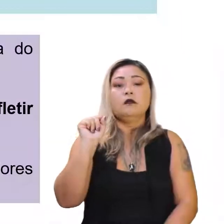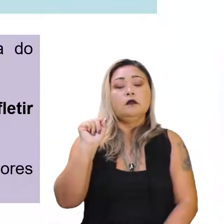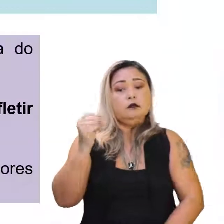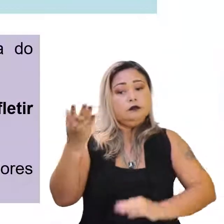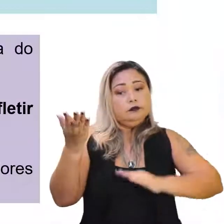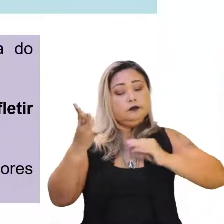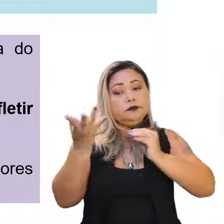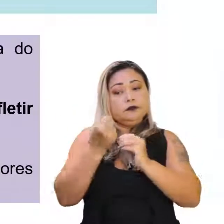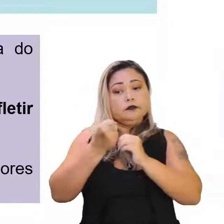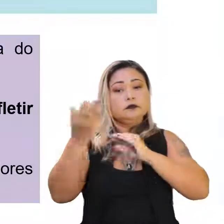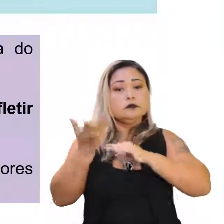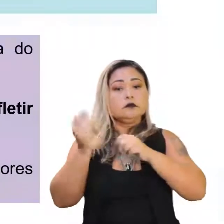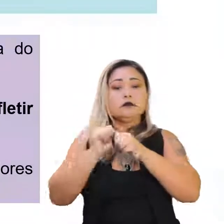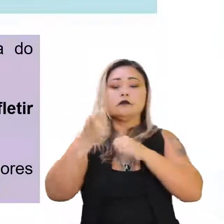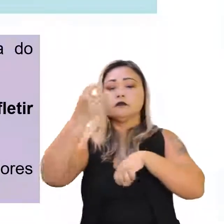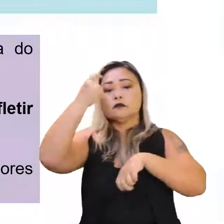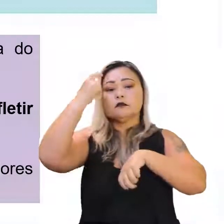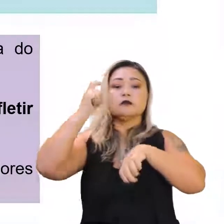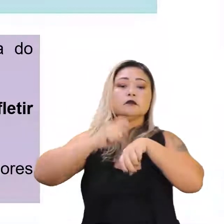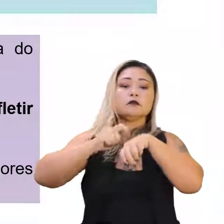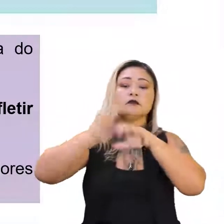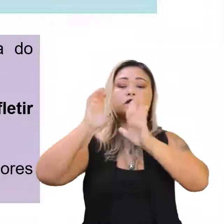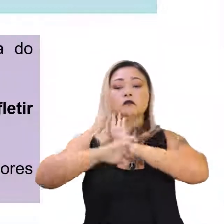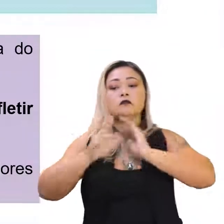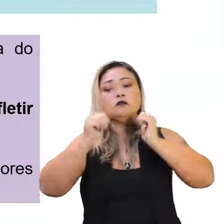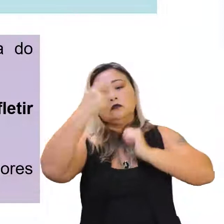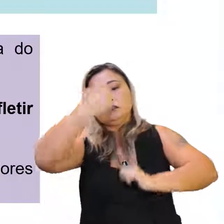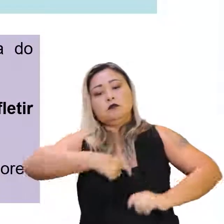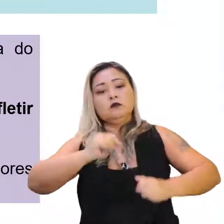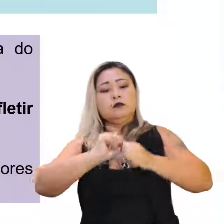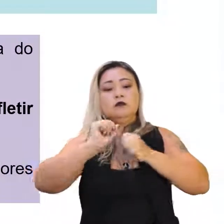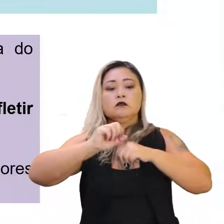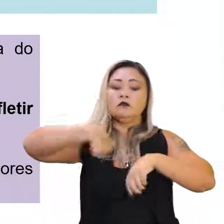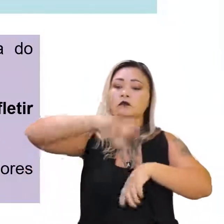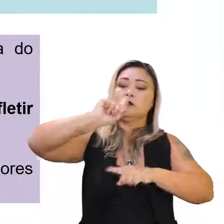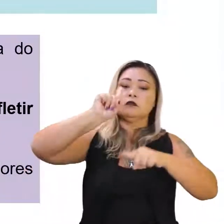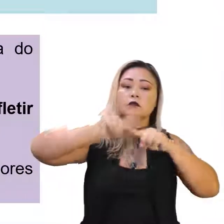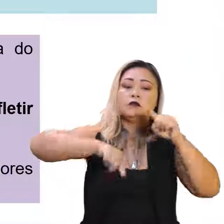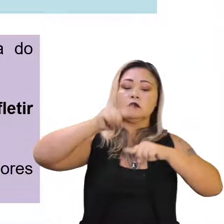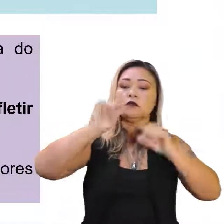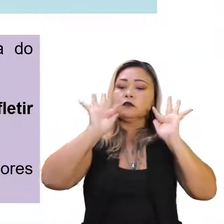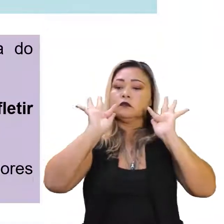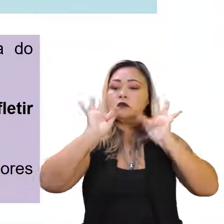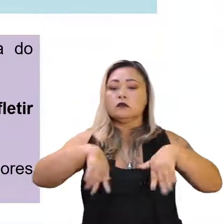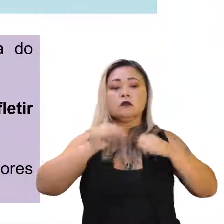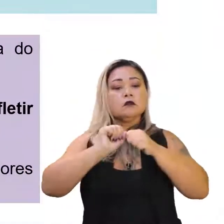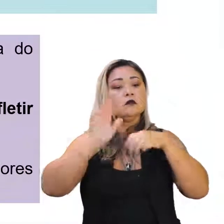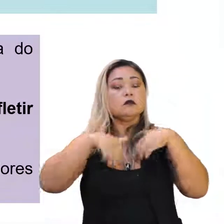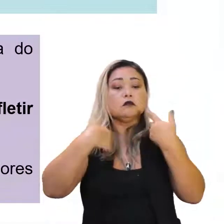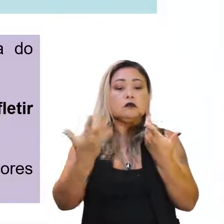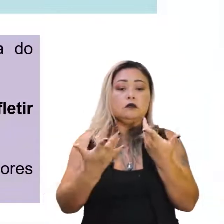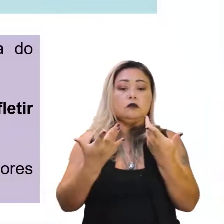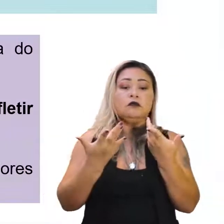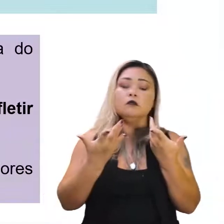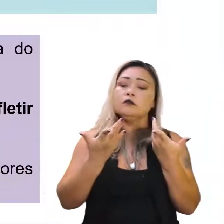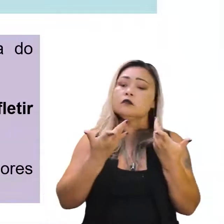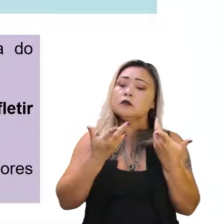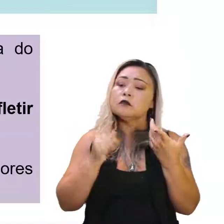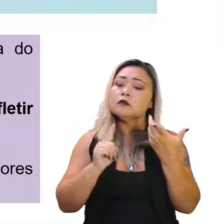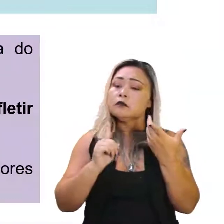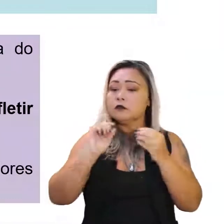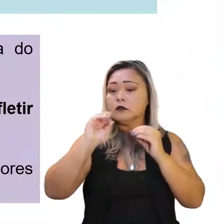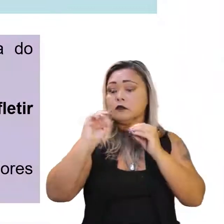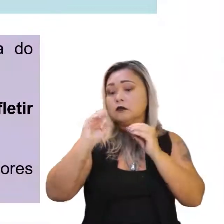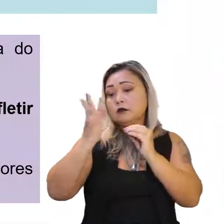arte contemporânea prioriza aí a ideia, o conceito, a atitude acima do objeto artístico. Então, a arte que está sendo